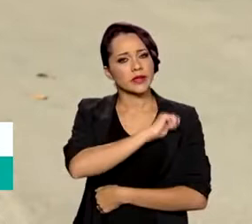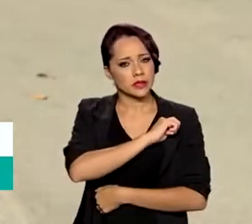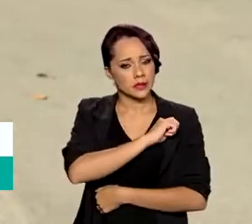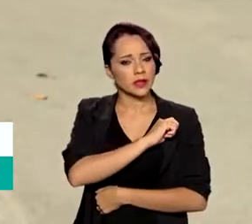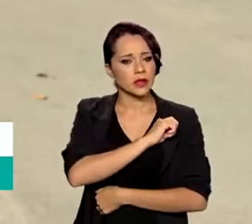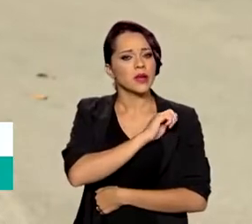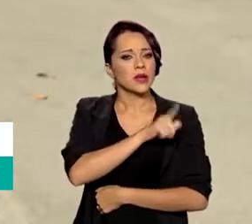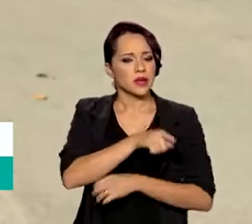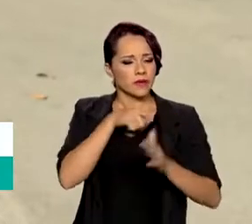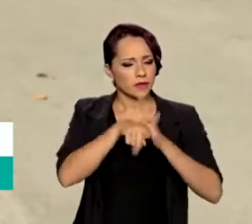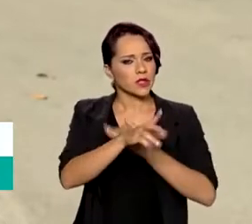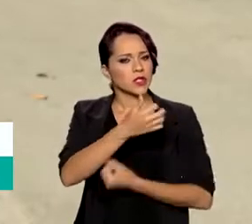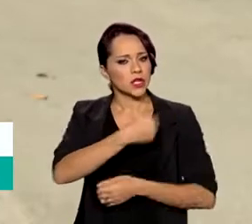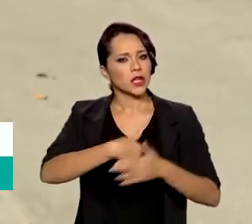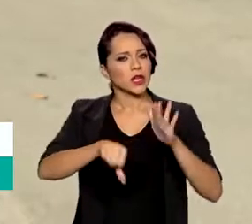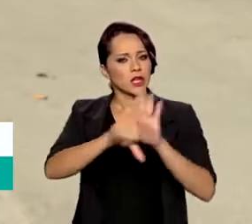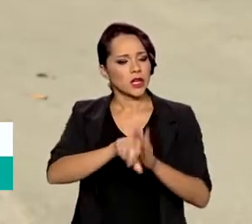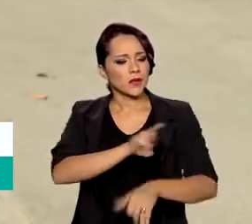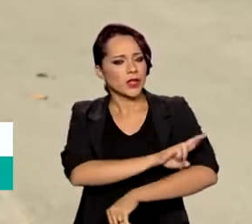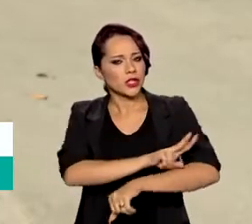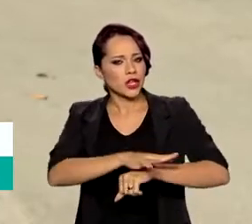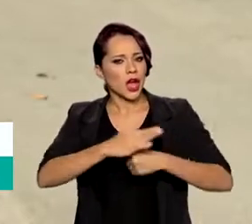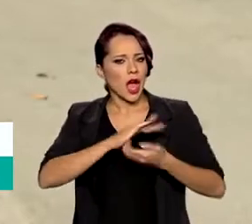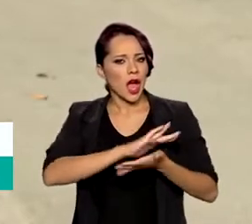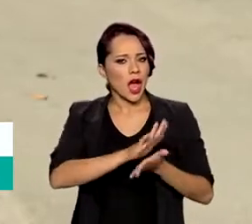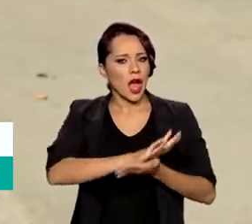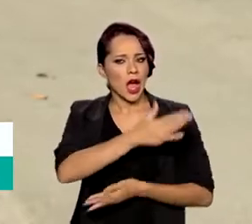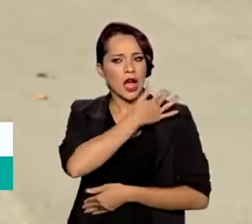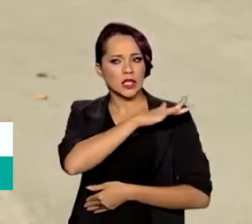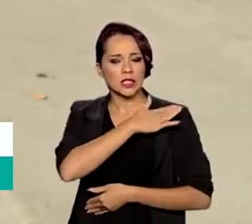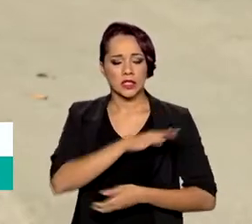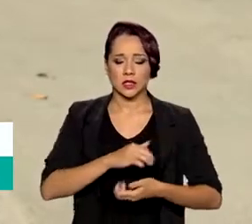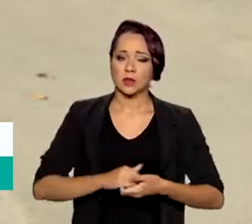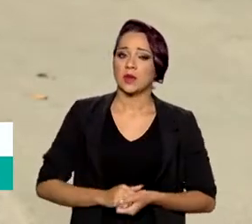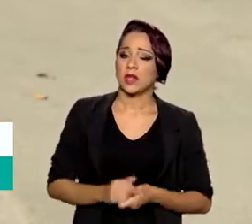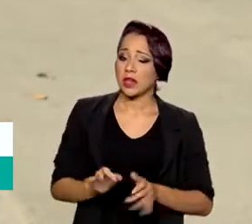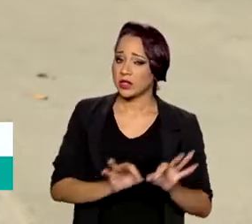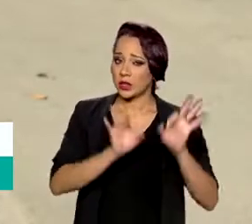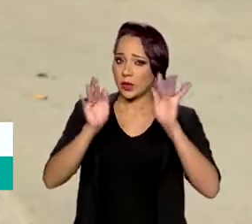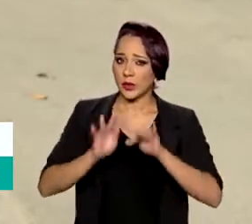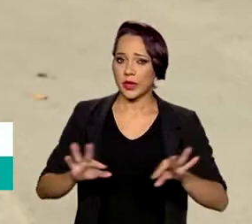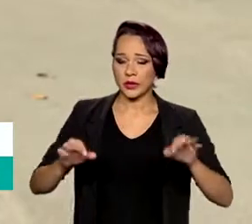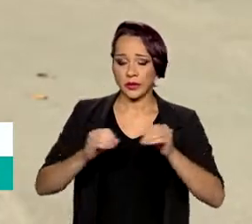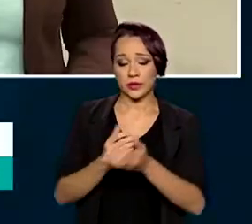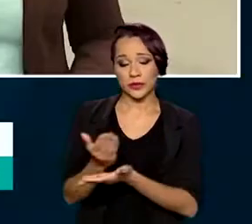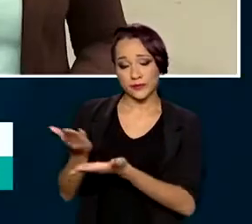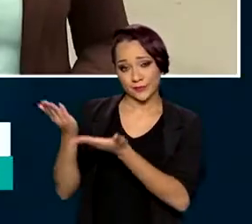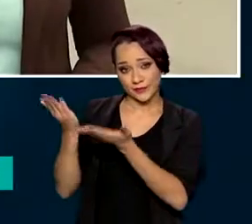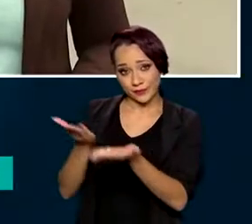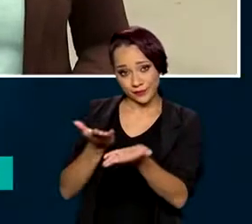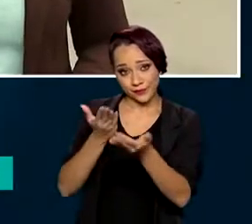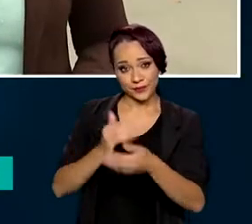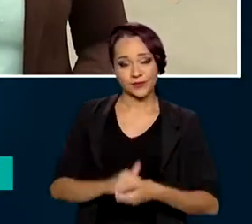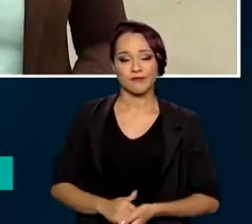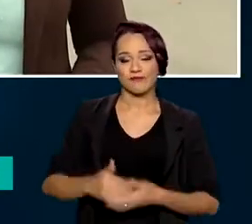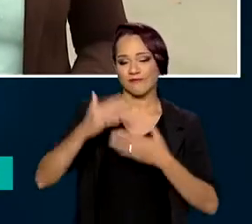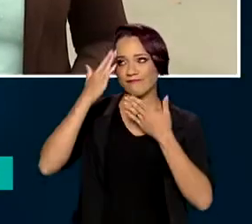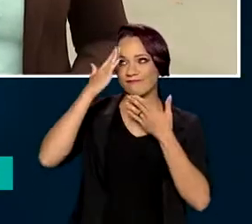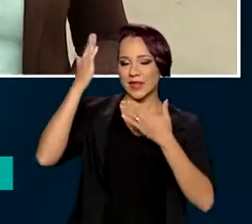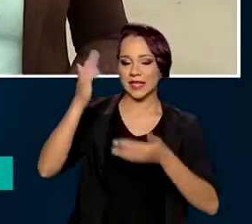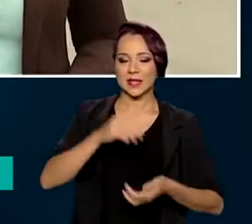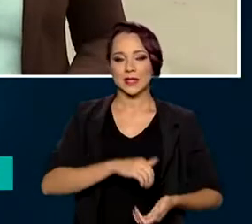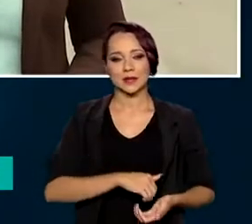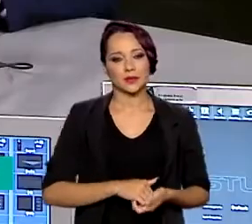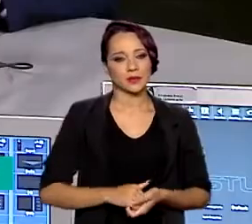crimes raciais aqui na capital paulista e ganharam grande repercussão. A gente acompanha todos. É com vocês aí no estúdio. Muito obrigada,